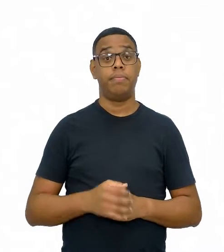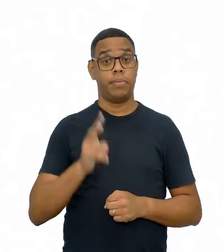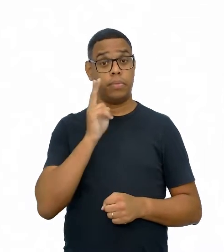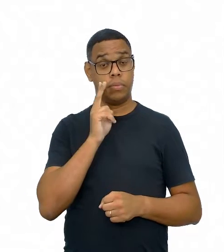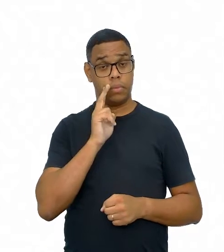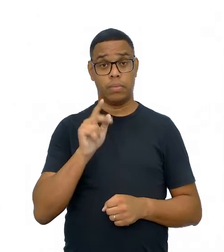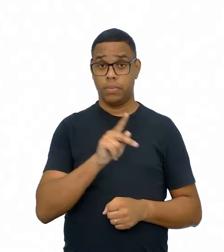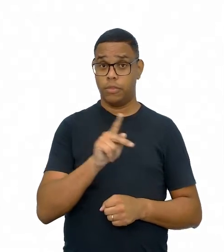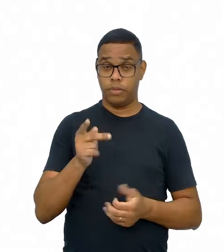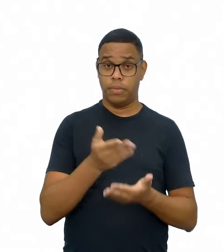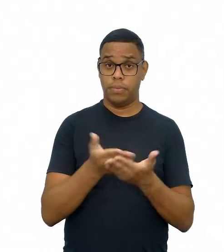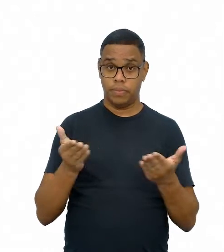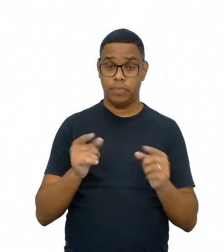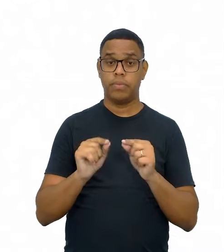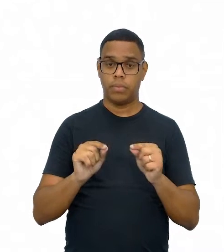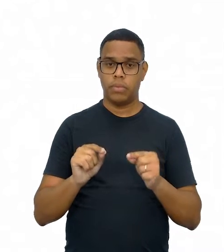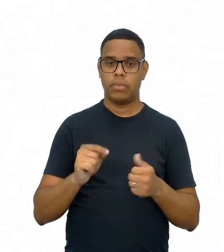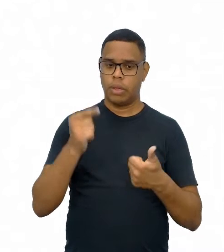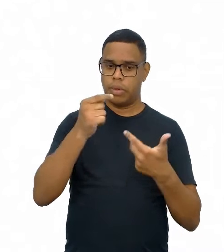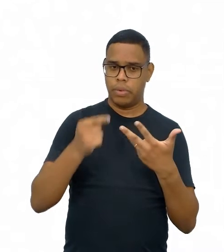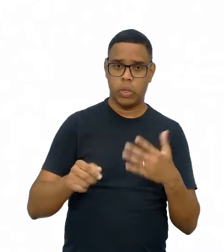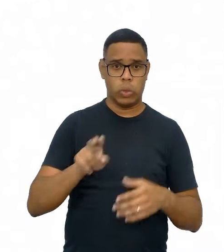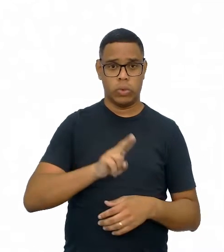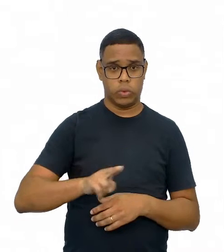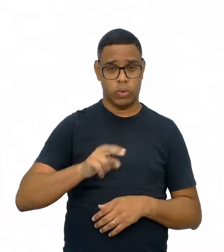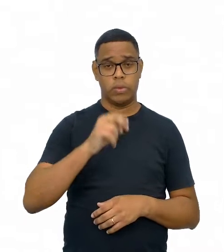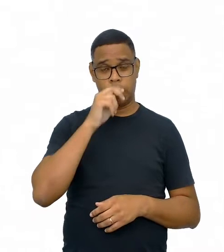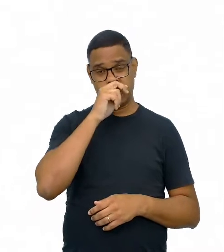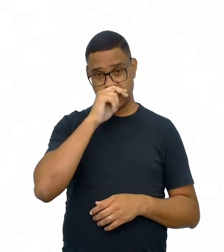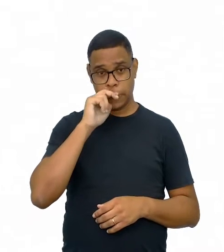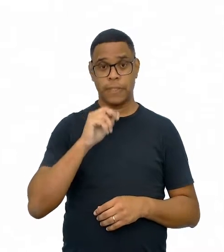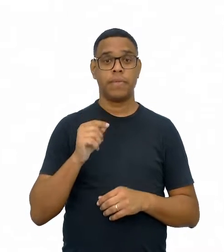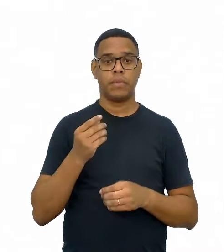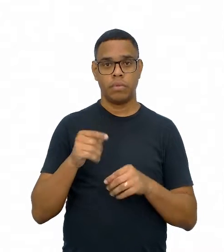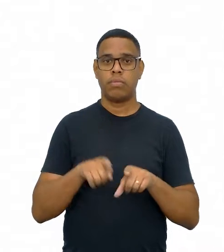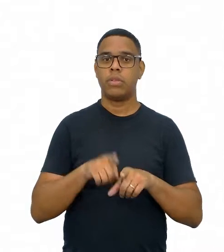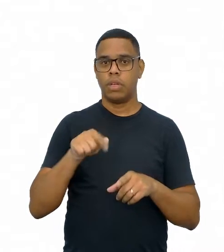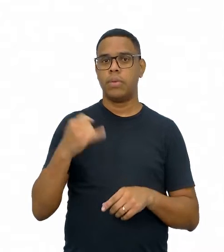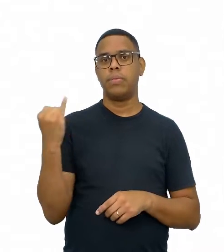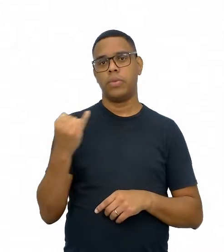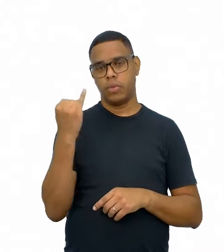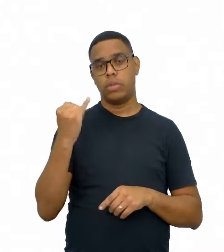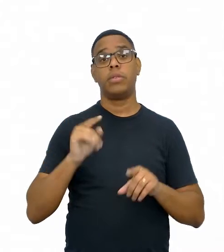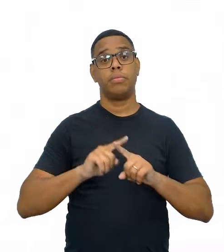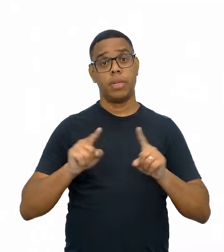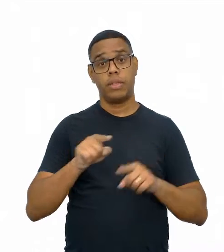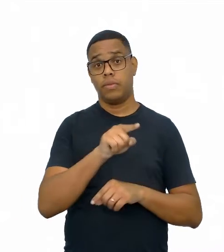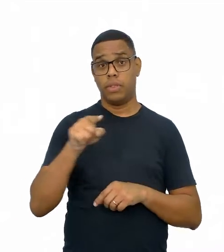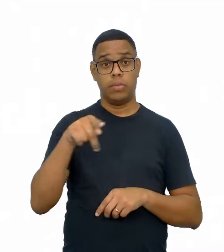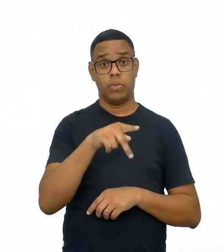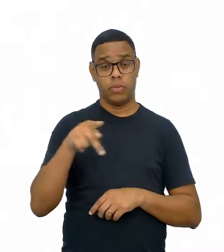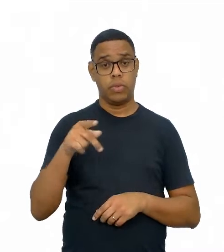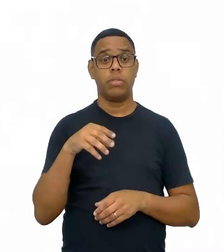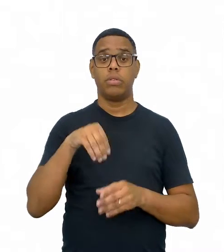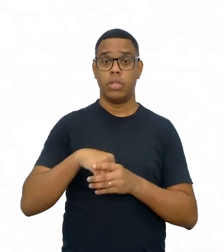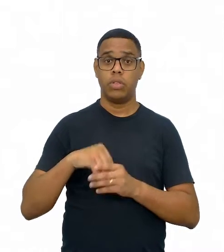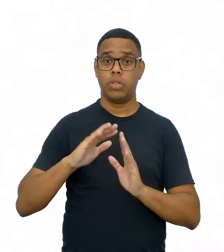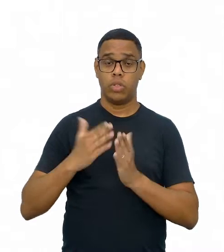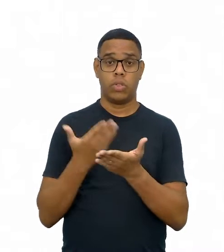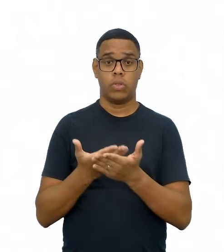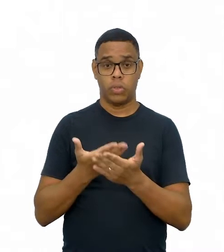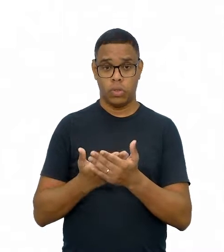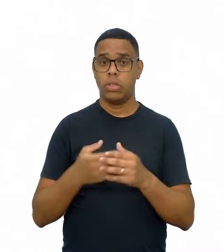aqui, professor, que os instrumentos que foram colocados externos são importantes, mas que vocês também, dentro da